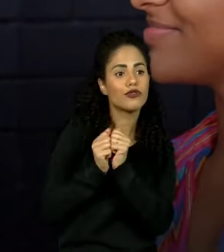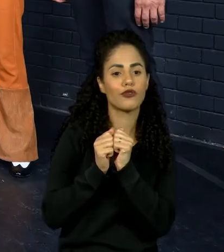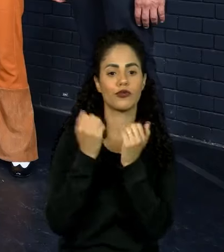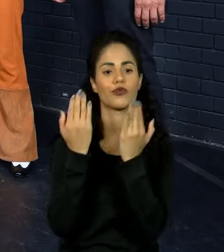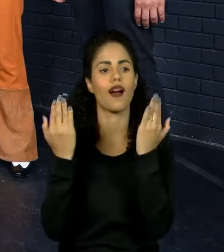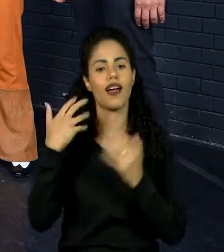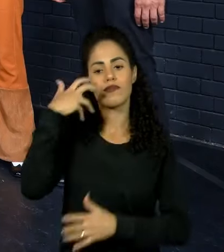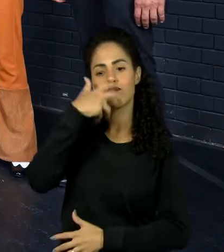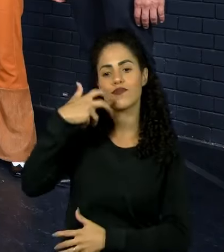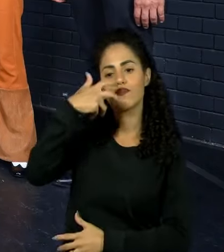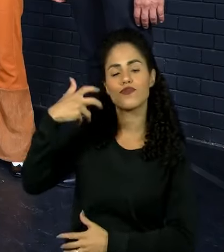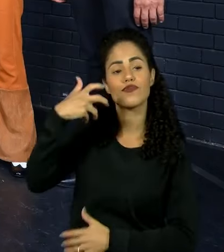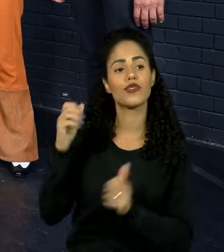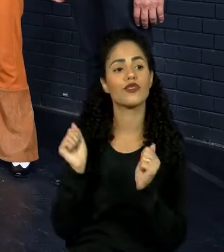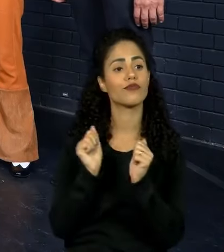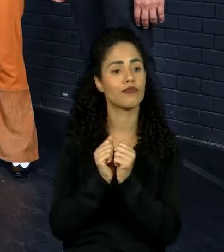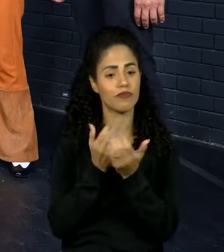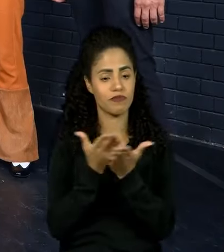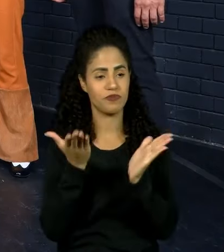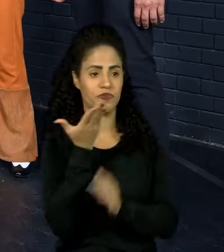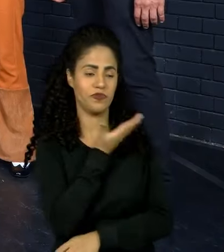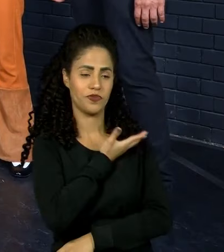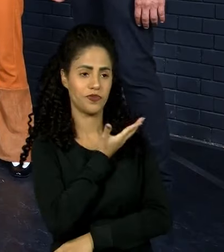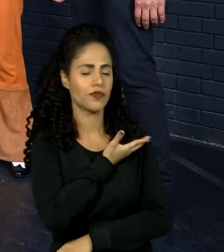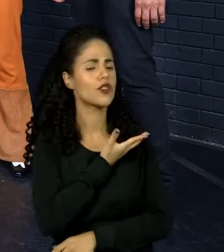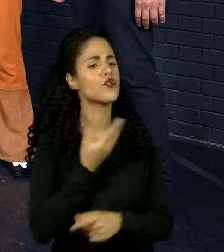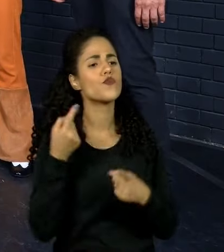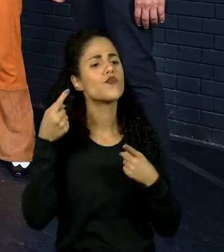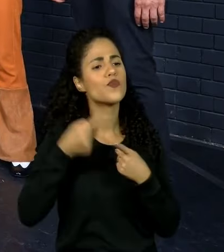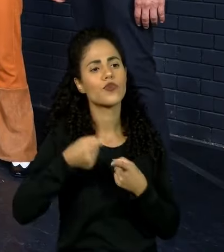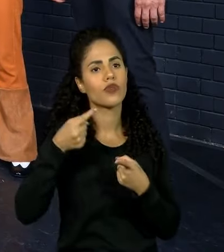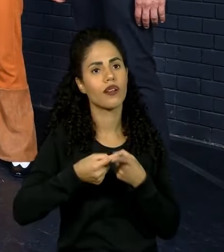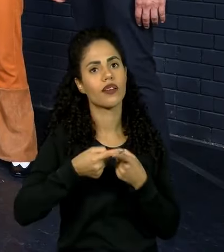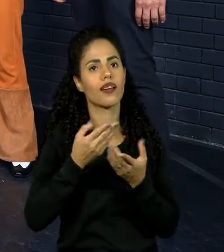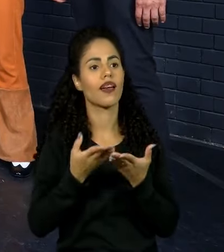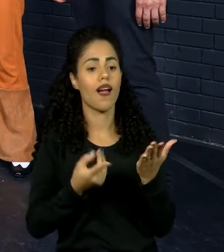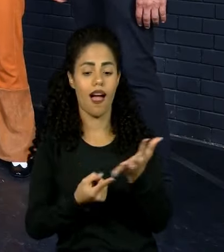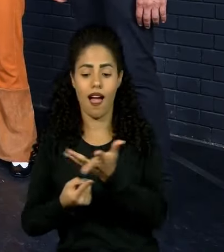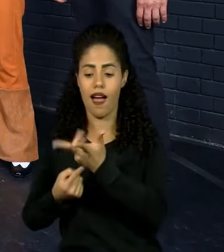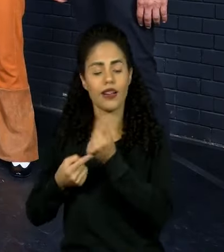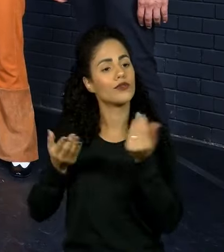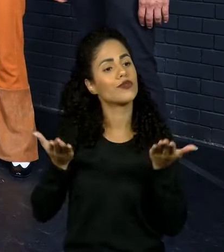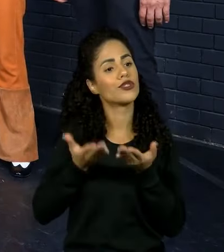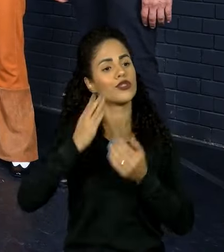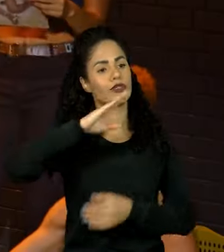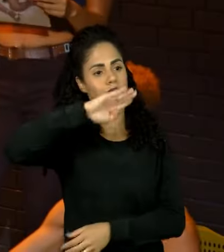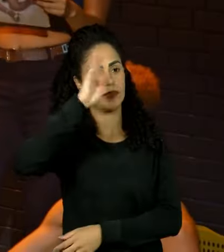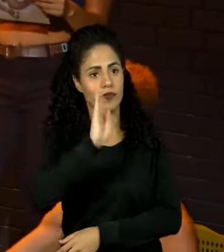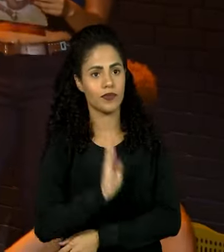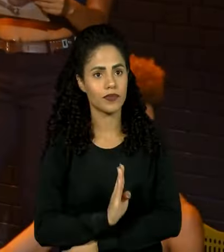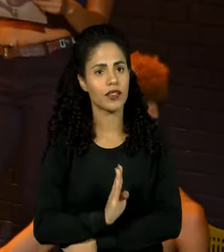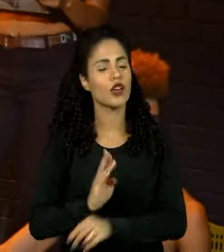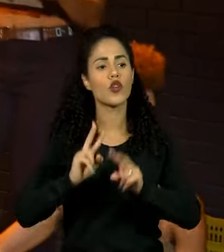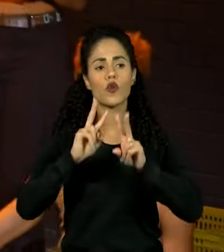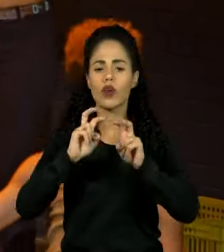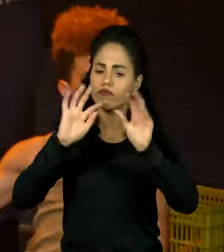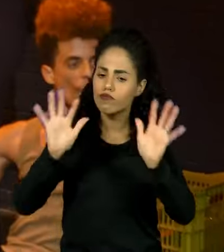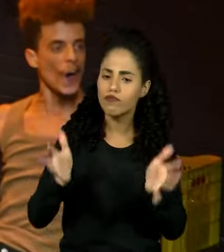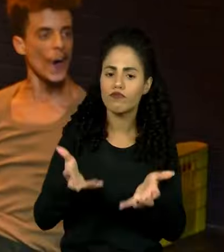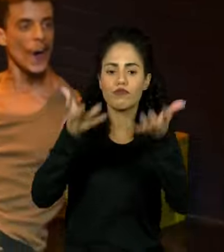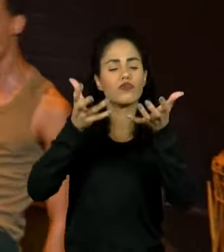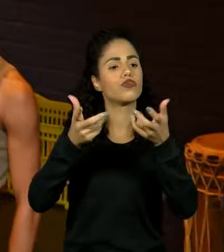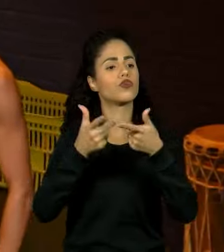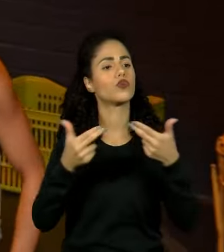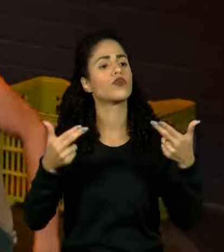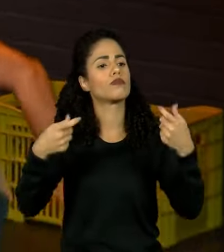meus amigos inclusive com a Letícia porque eu acho que fazer arte hoje no Brasil é sobre um levante de